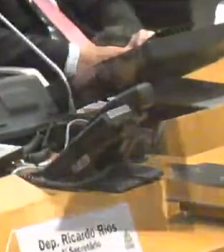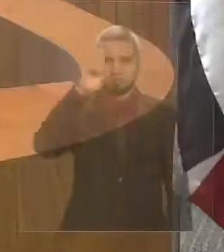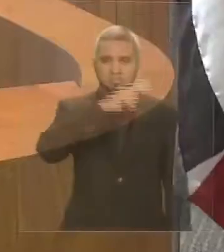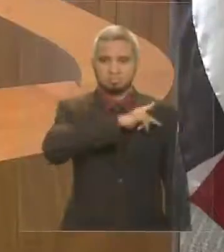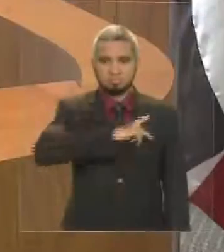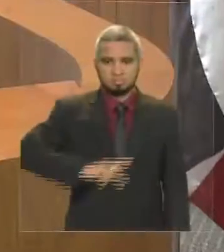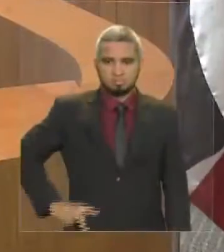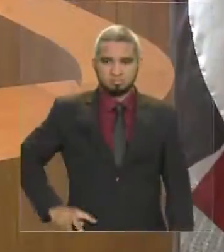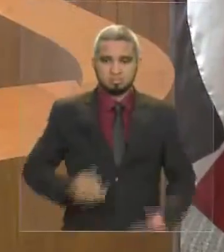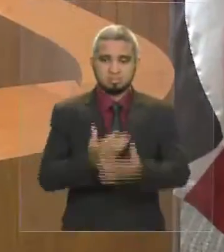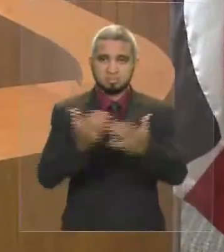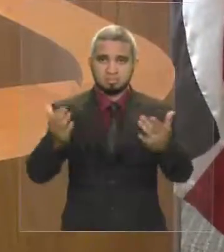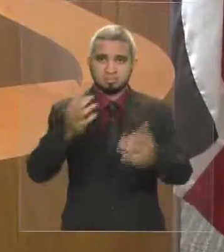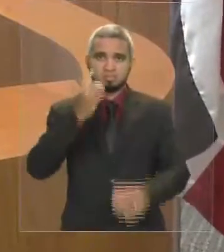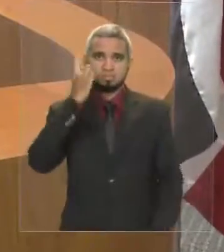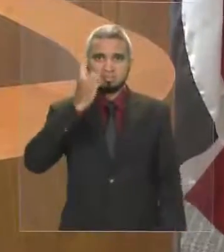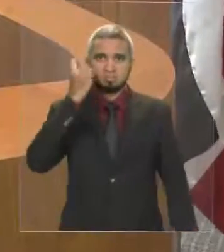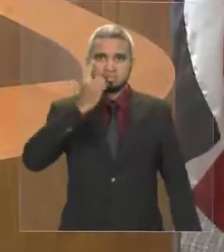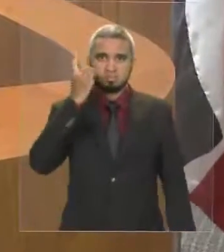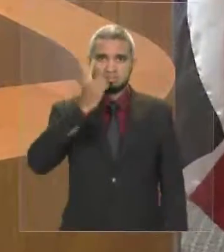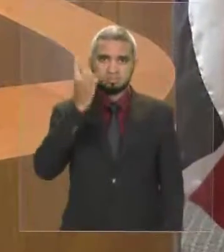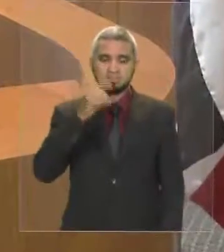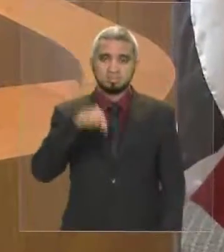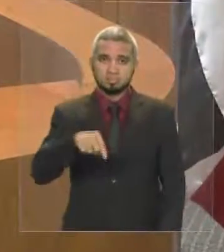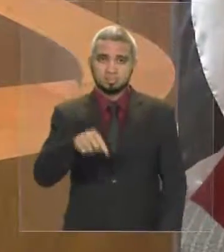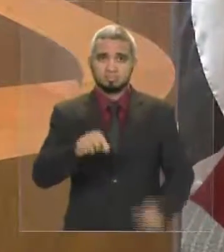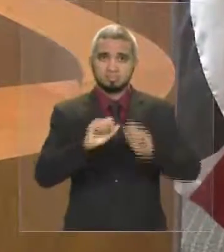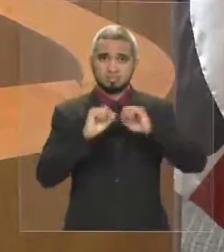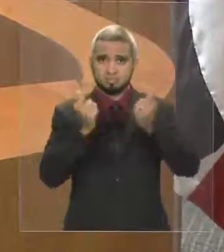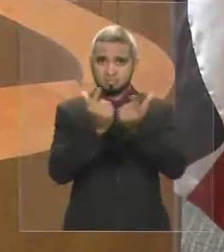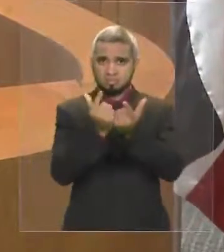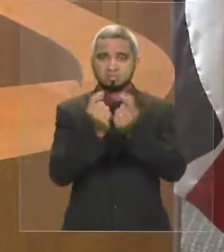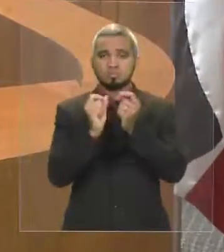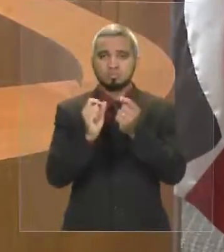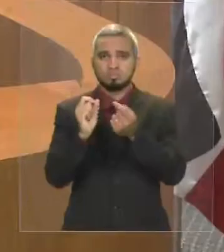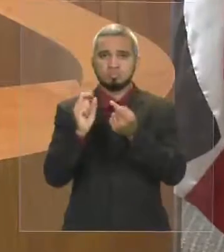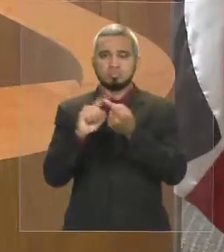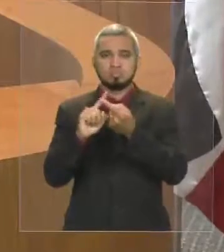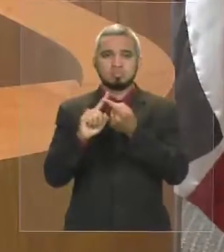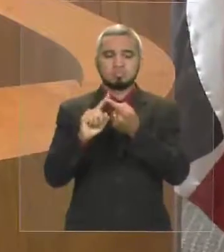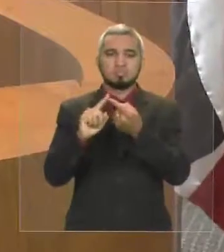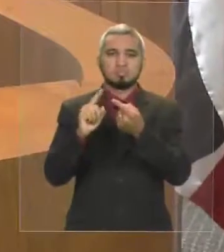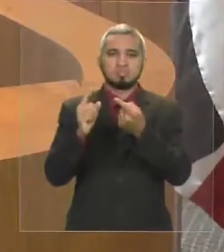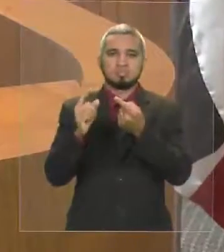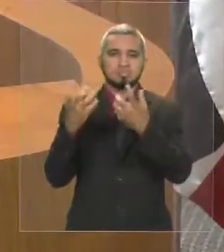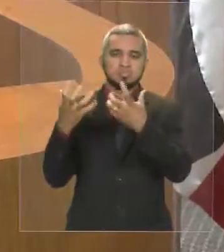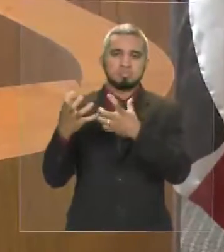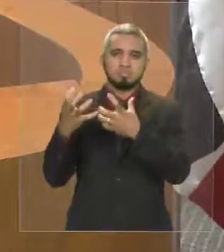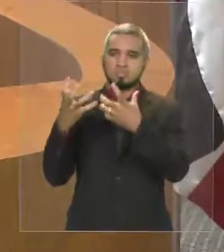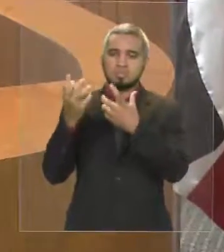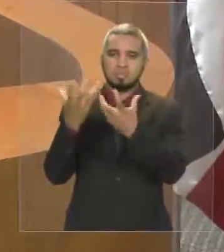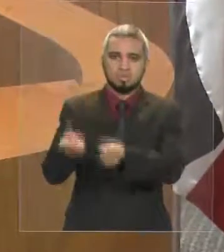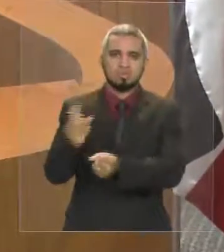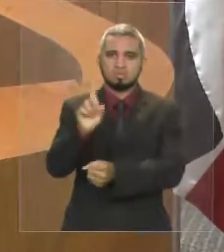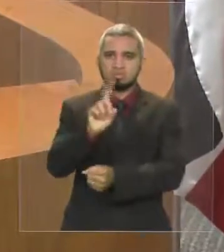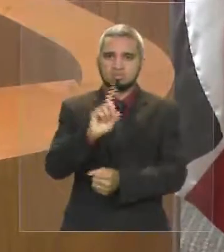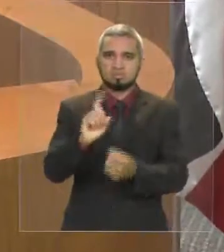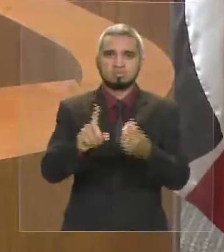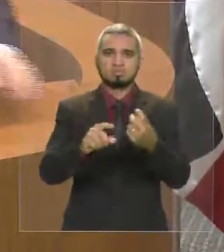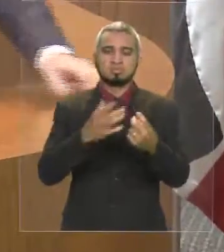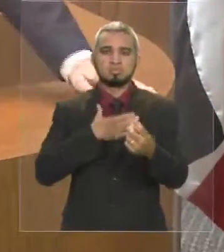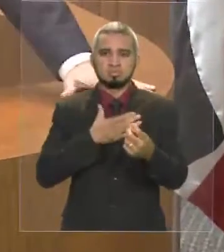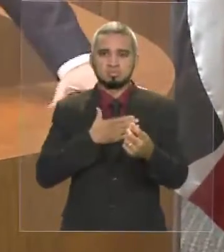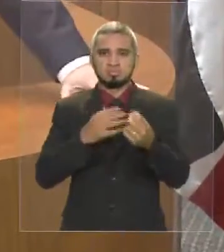Essa casa, infelizmente, rejeitou as emendas apresentadas pelo deputado Adriano e por mim, de forma